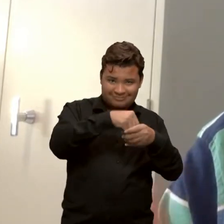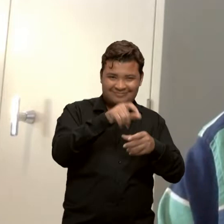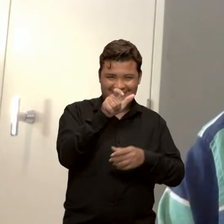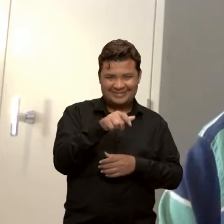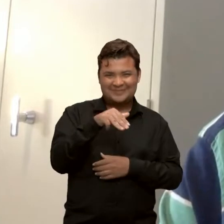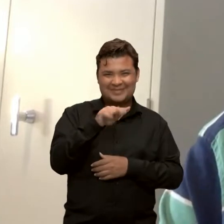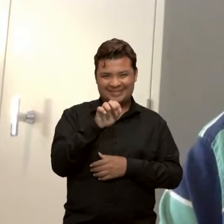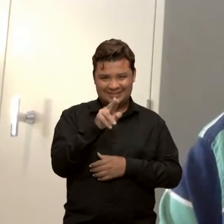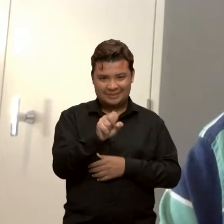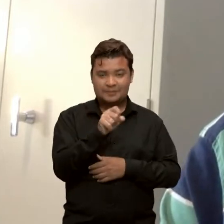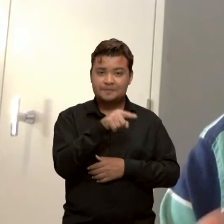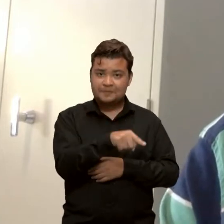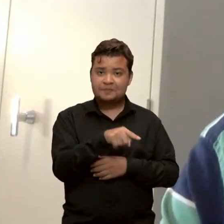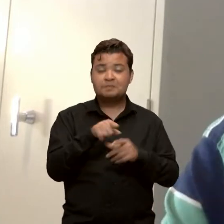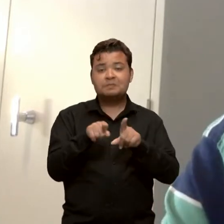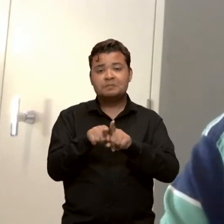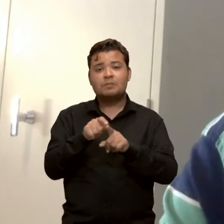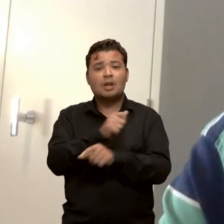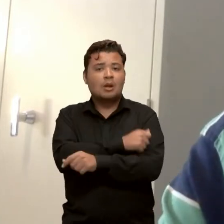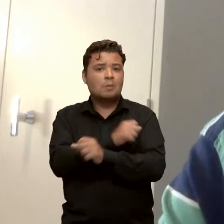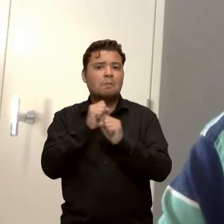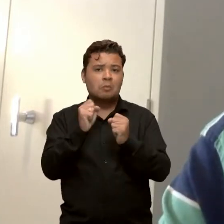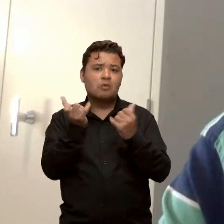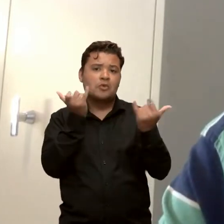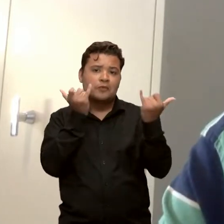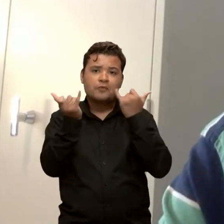que os estudantes podem obter informações por meio